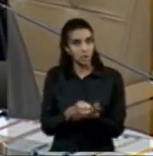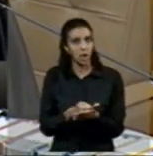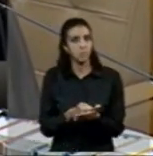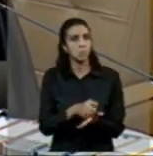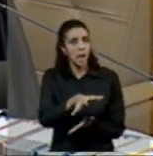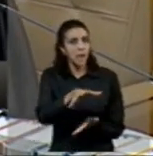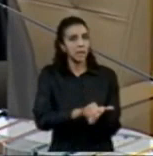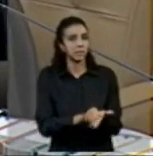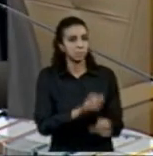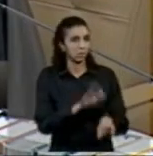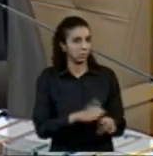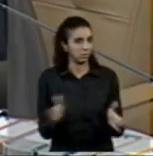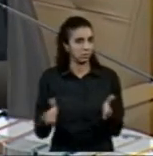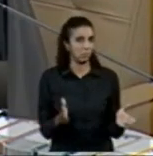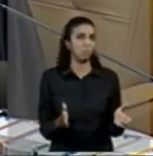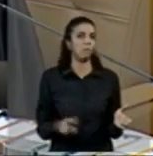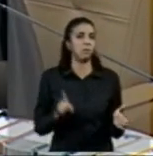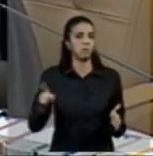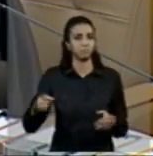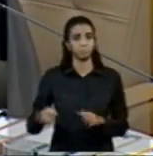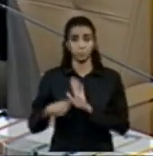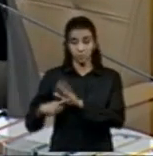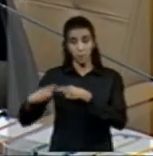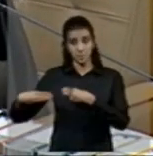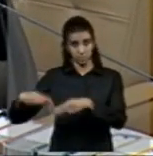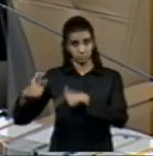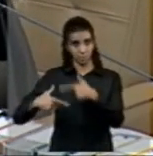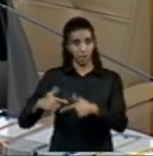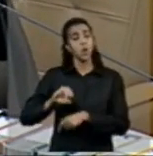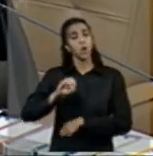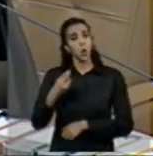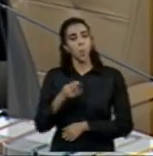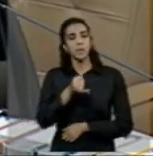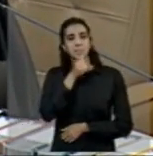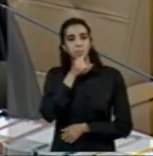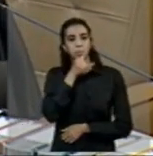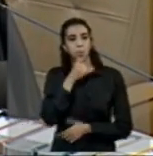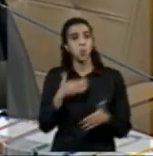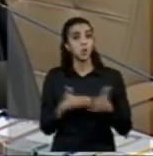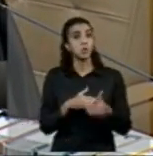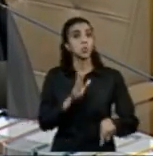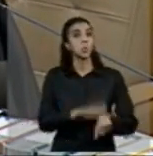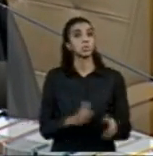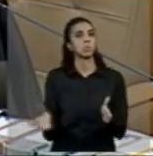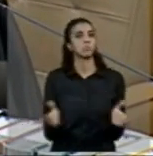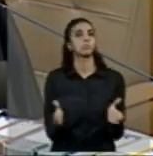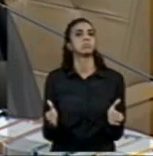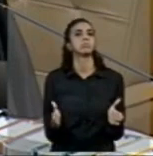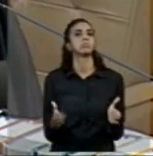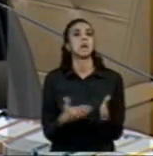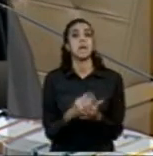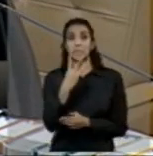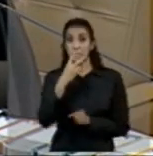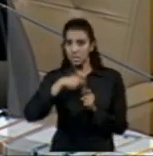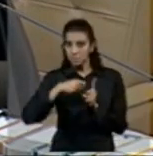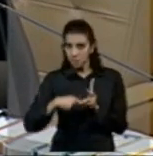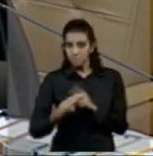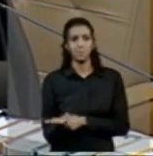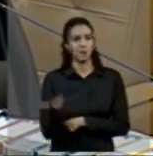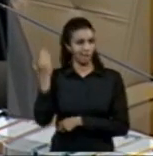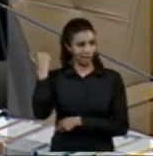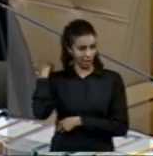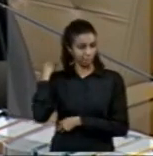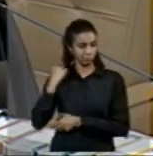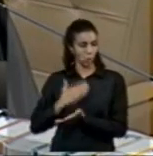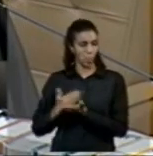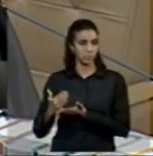trabalho temporário perante o Ministério do Trabalho e Emprego, seja quanto à limitação do prazo do contrato, 3 meses, na época, no